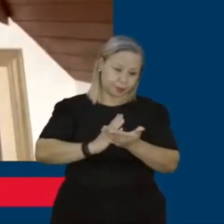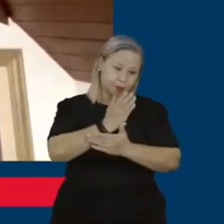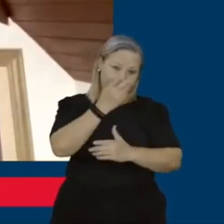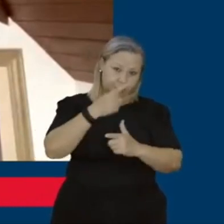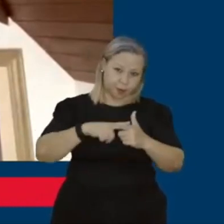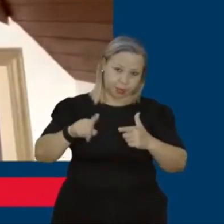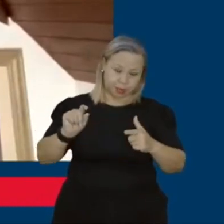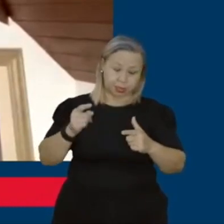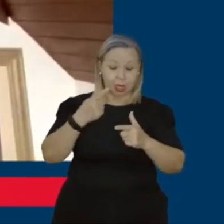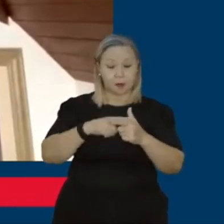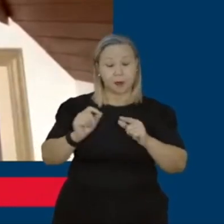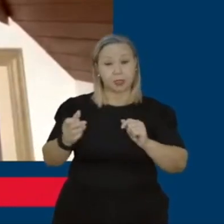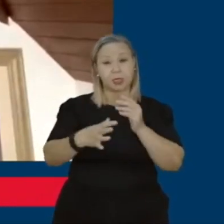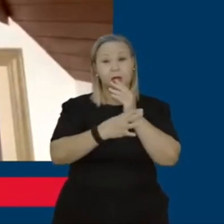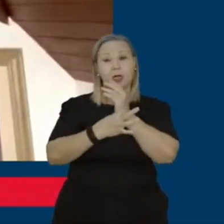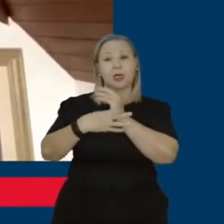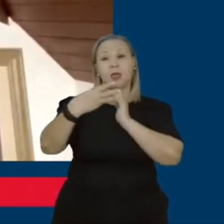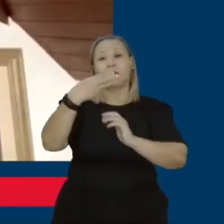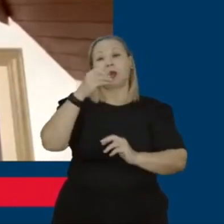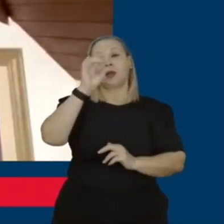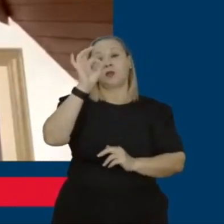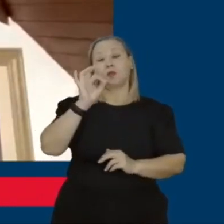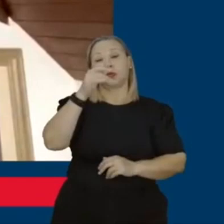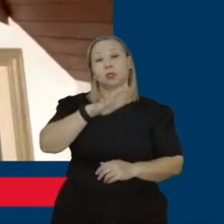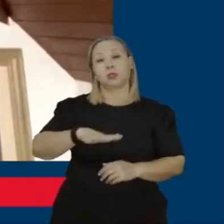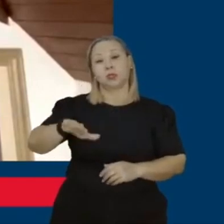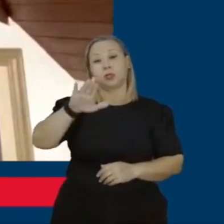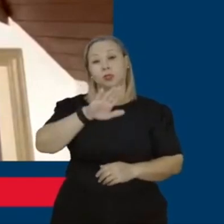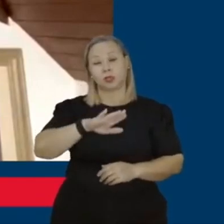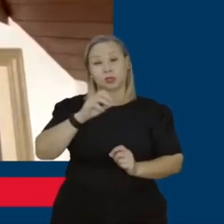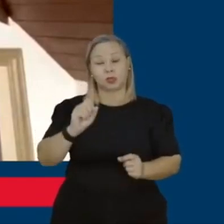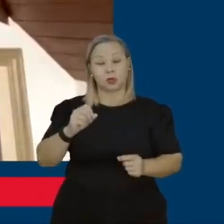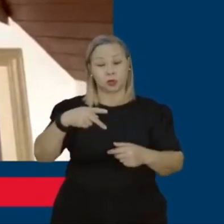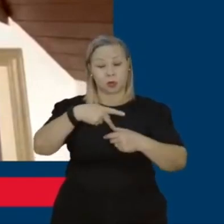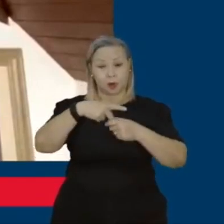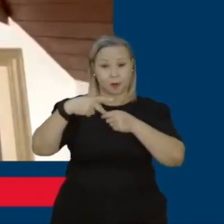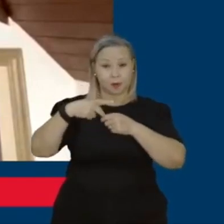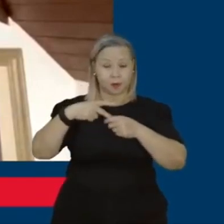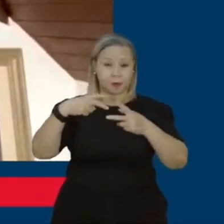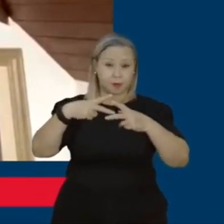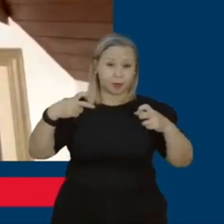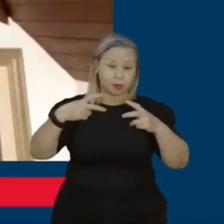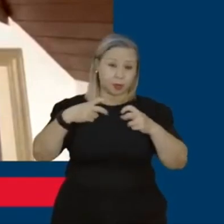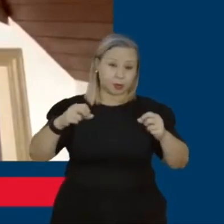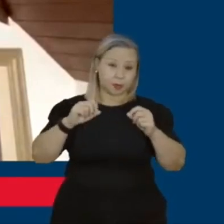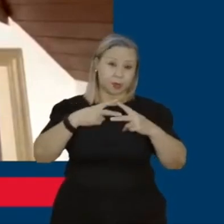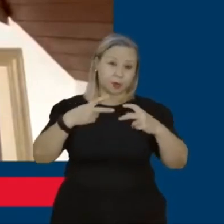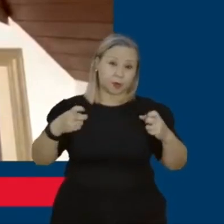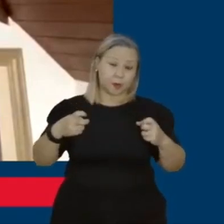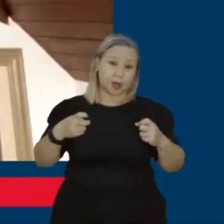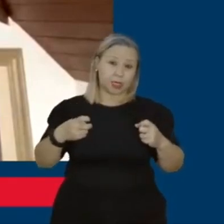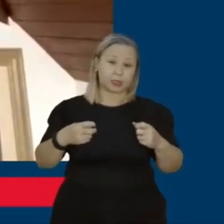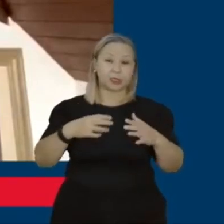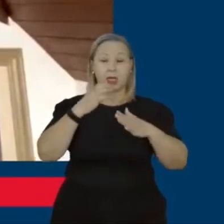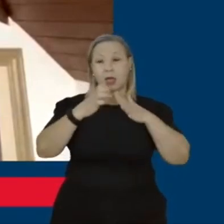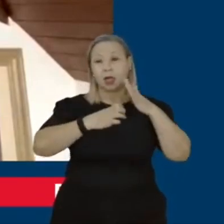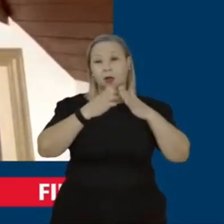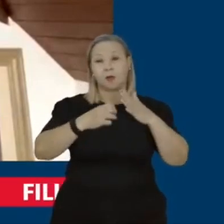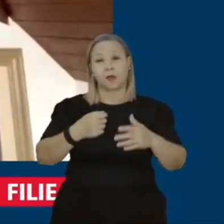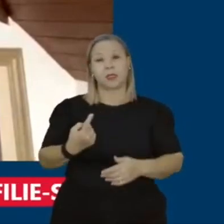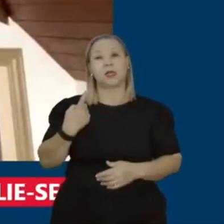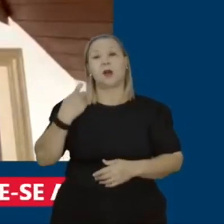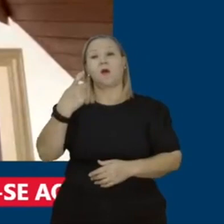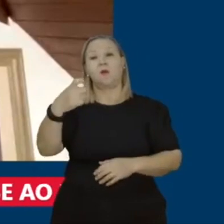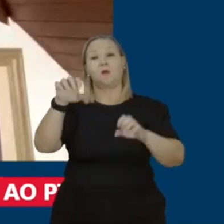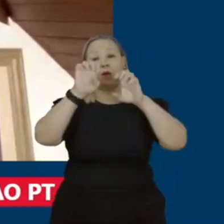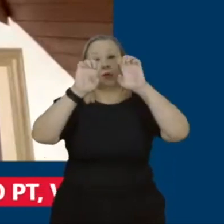a partilha garantia 30% de todos os postos para a Petrobras, e a Petrobras era a operadora única do sistema. O que